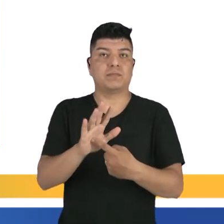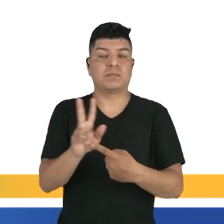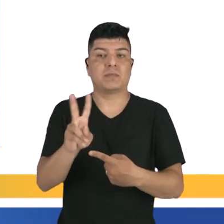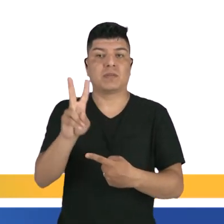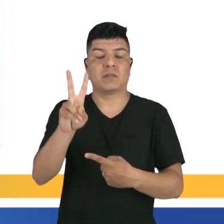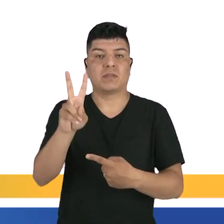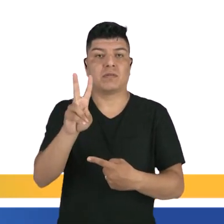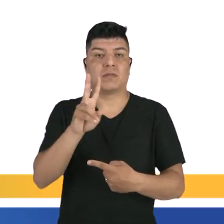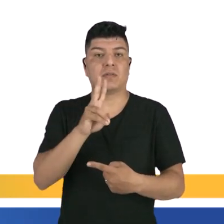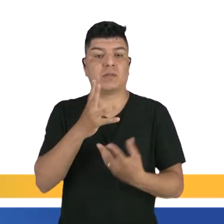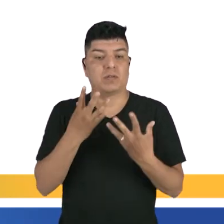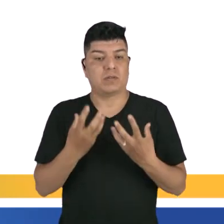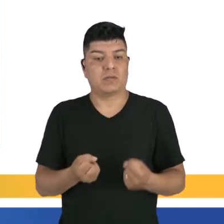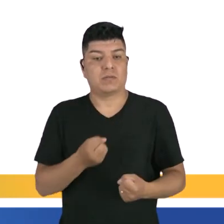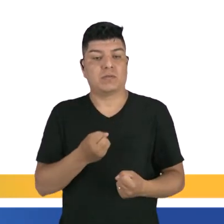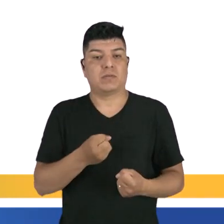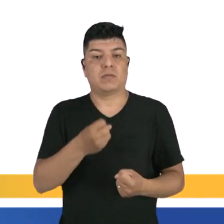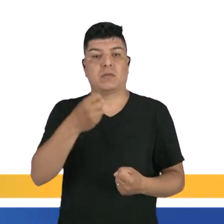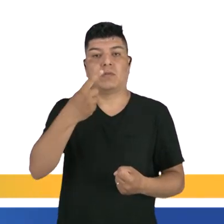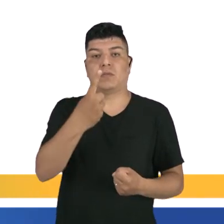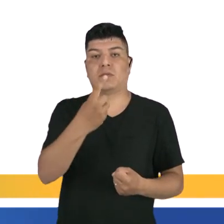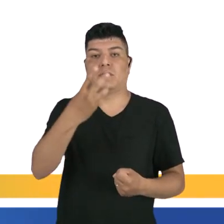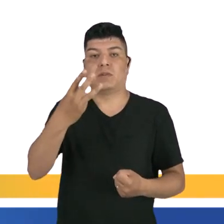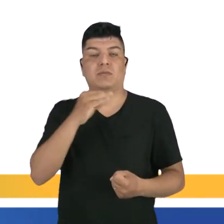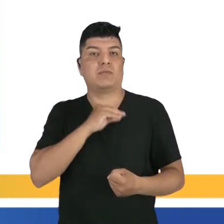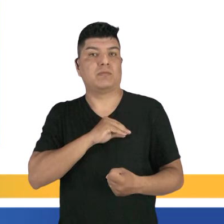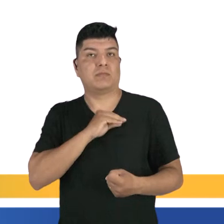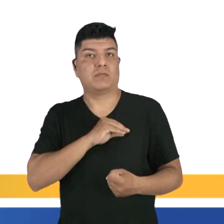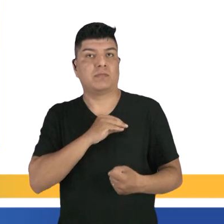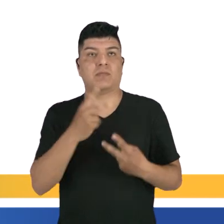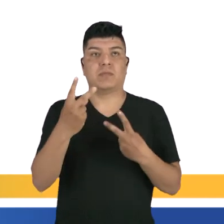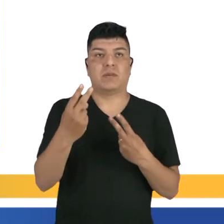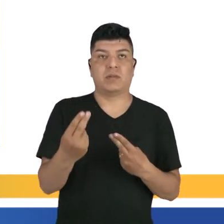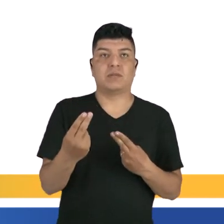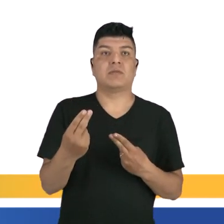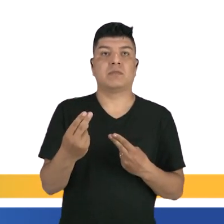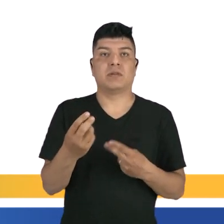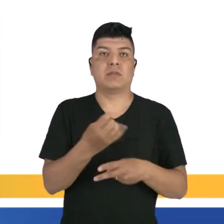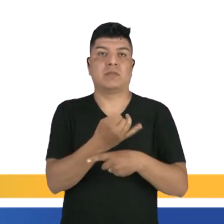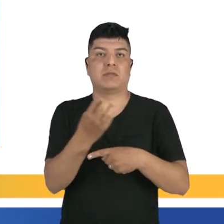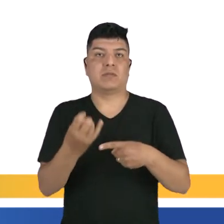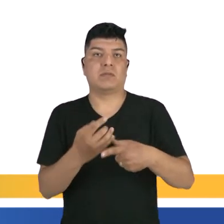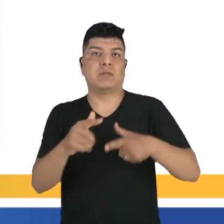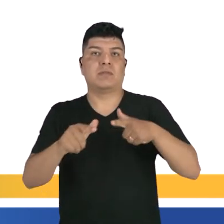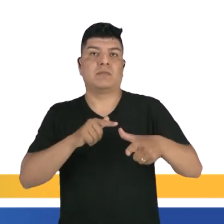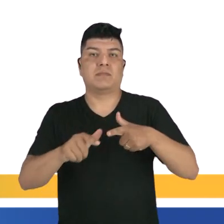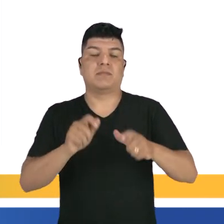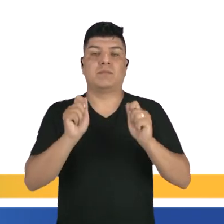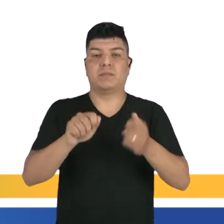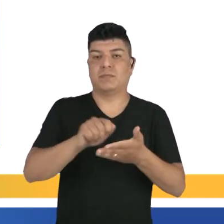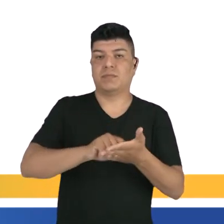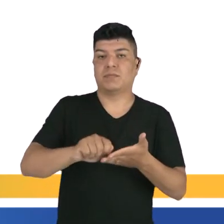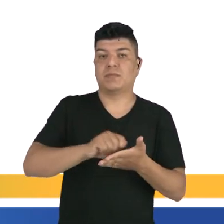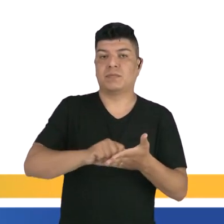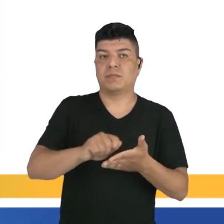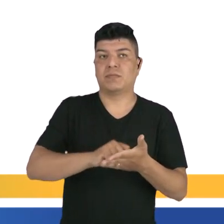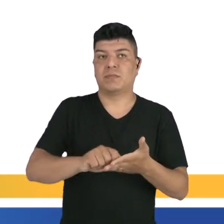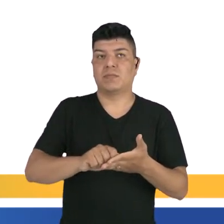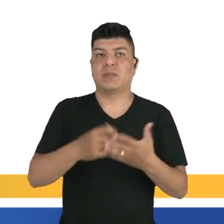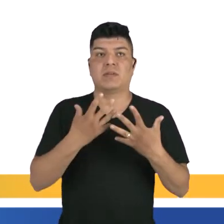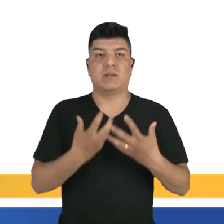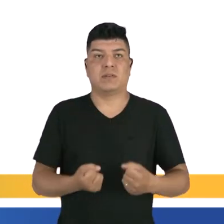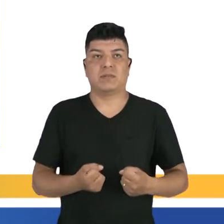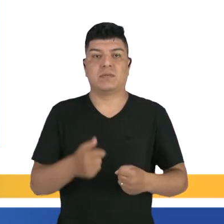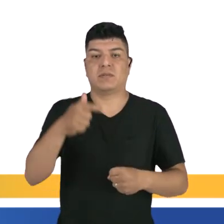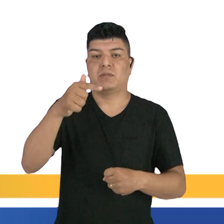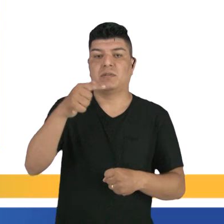valor recebido no 13º é a mesma fração do tempo de trabalho, podemos escrever que ele irá